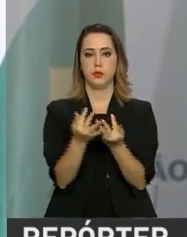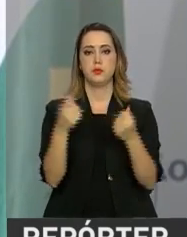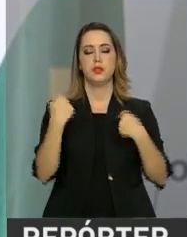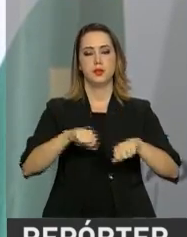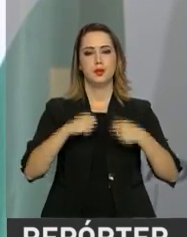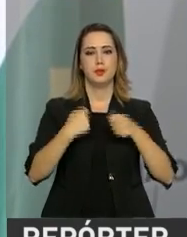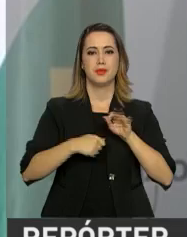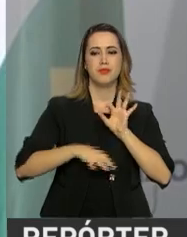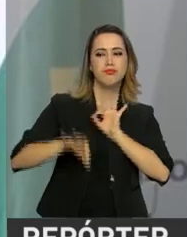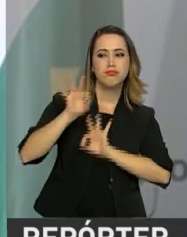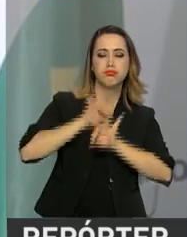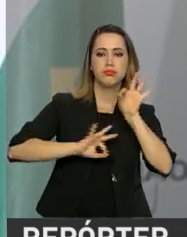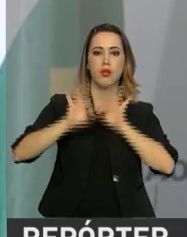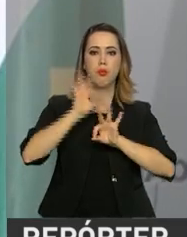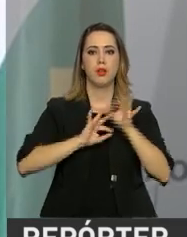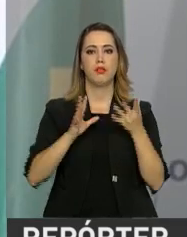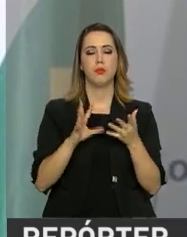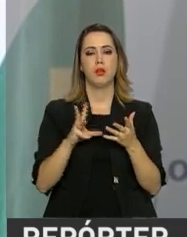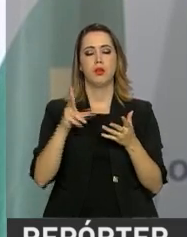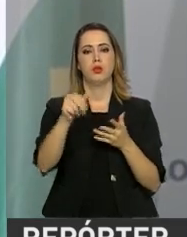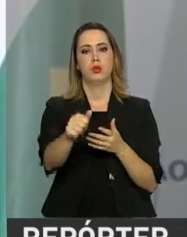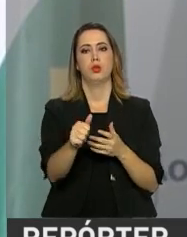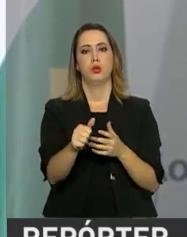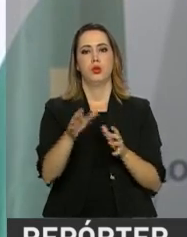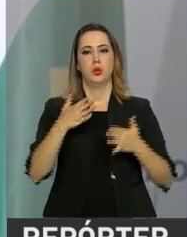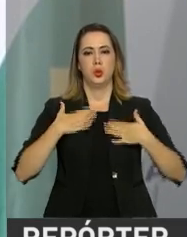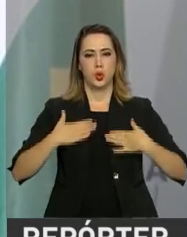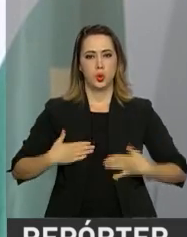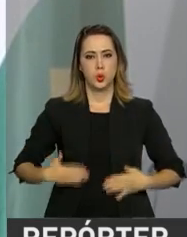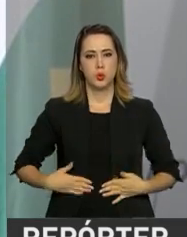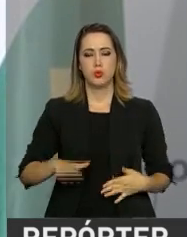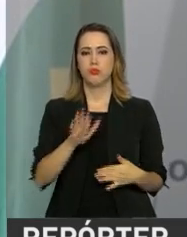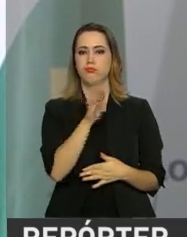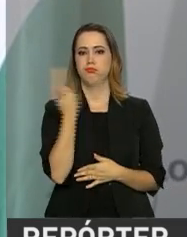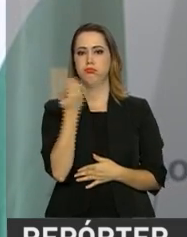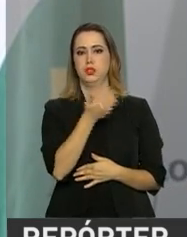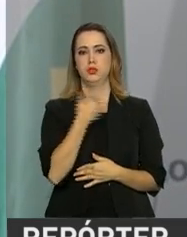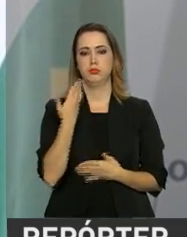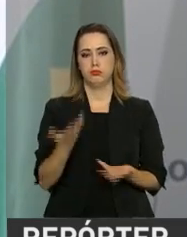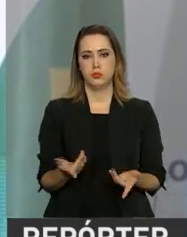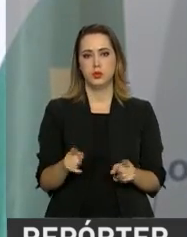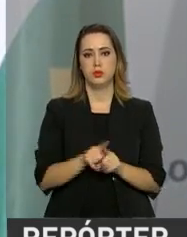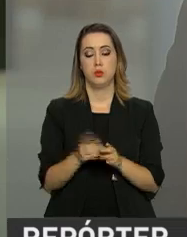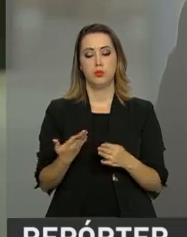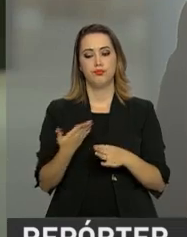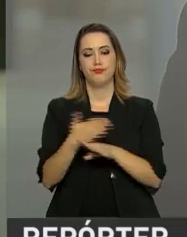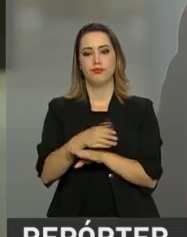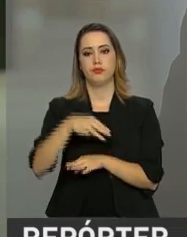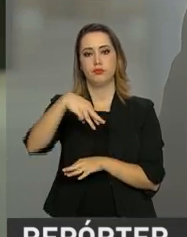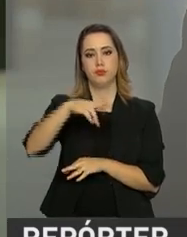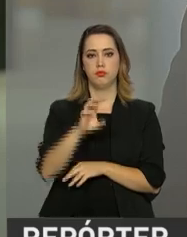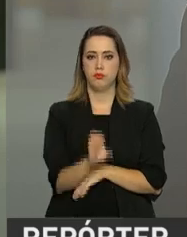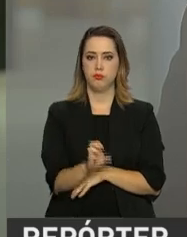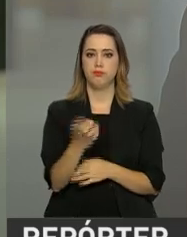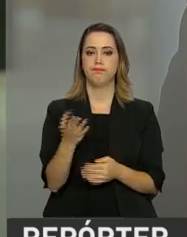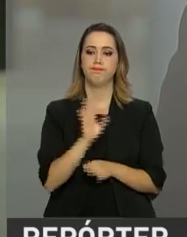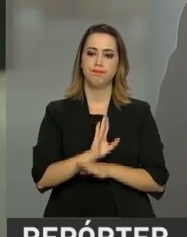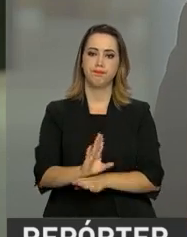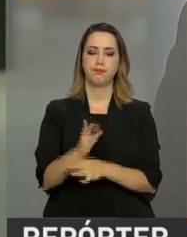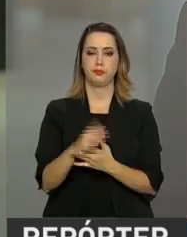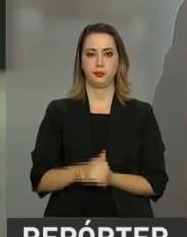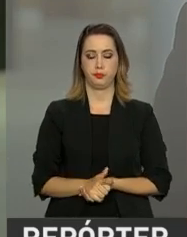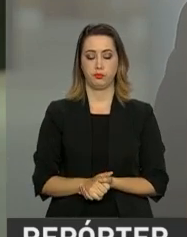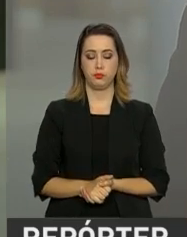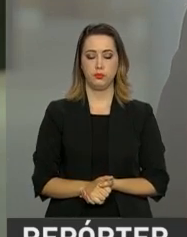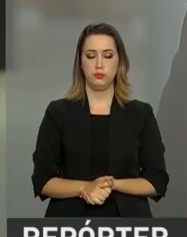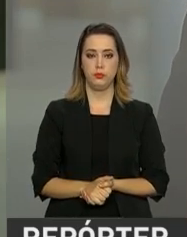desembaraçar os corpos no que entrou e em Ação o Itamarati Michel Temer também falou por